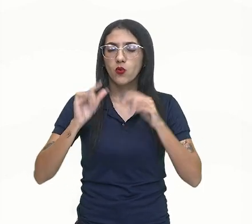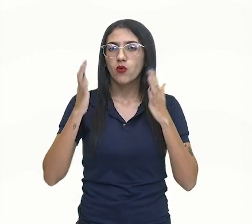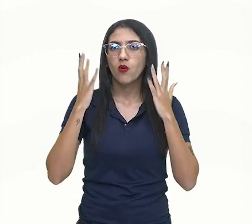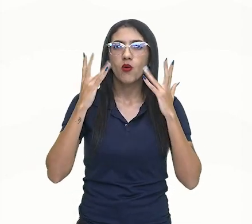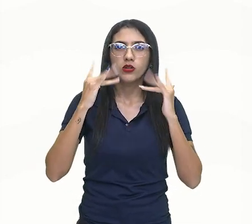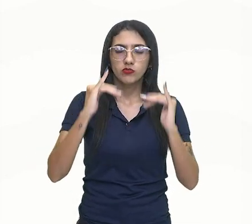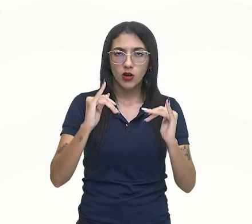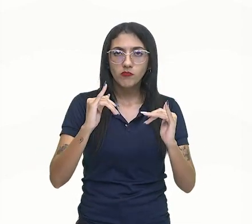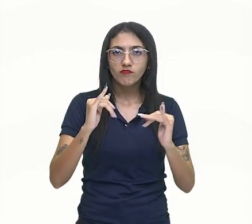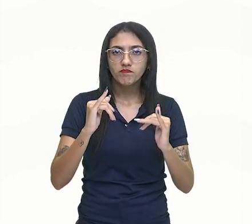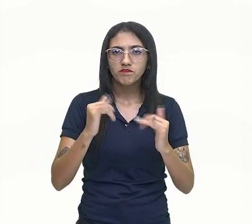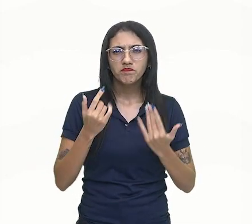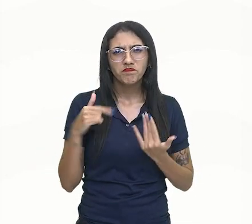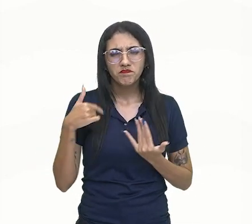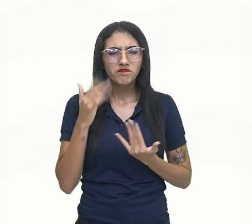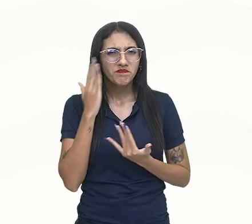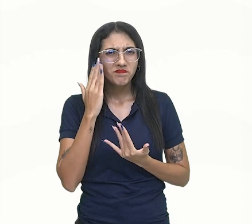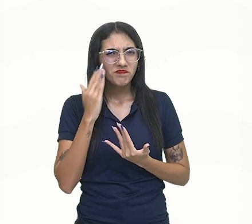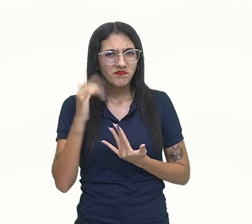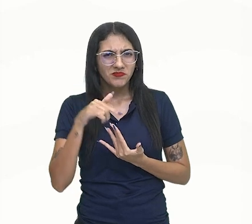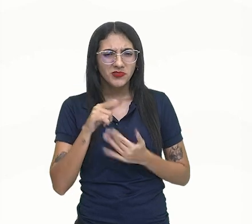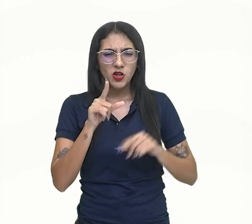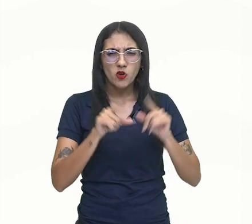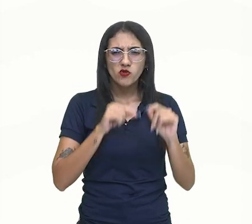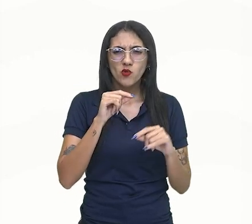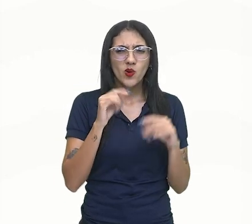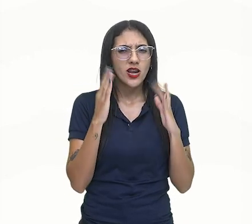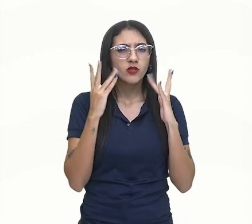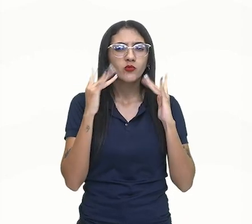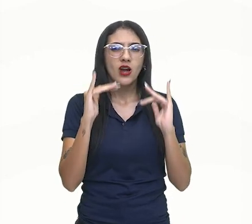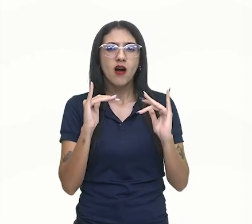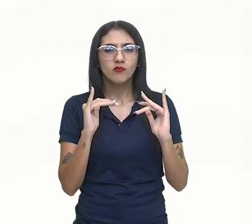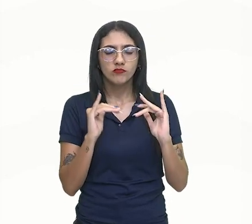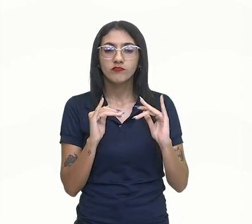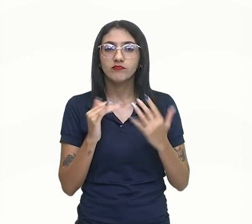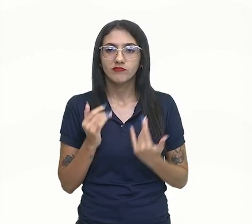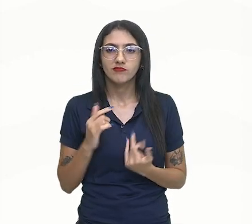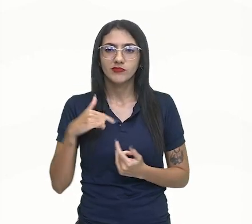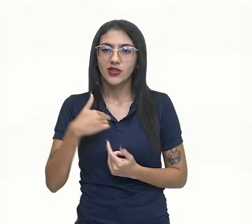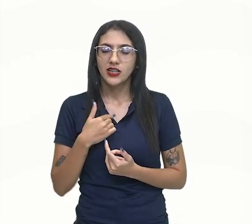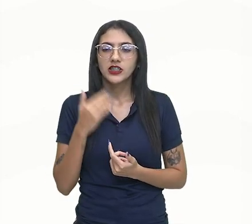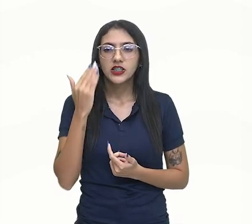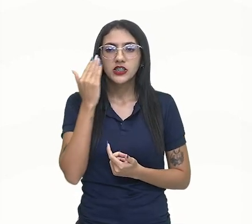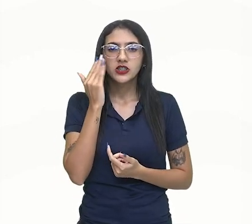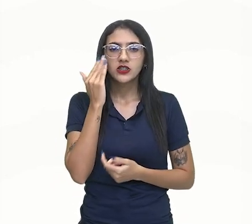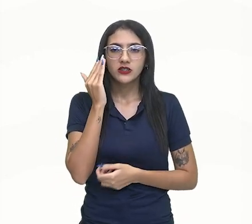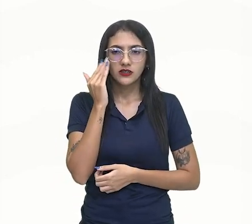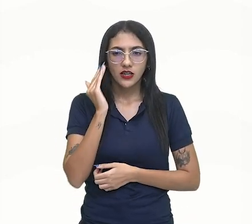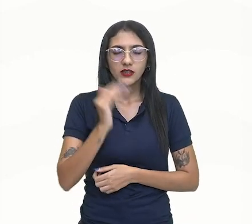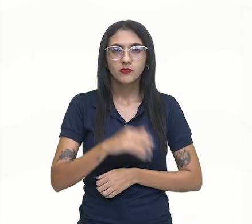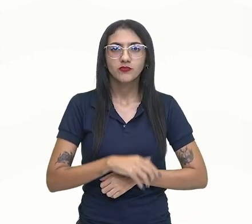natural. Quando falamos de seleção natural, estamos falando que os